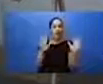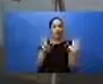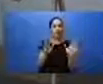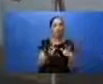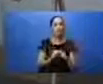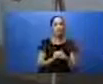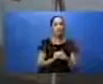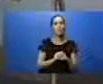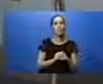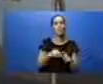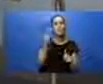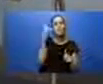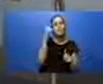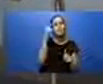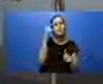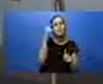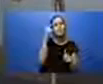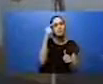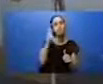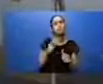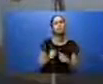vamos pensar o seguinte: